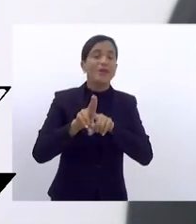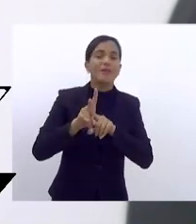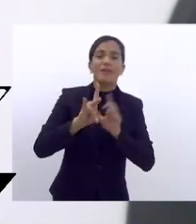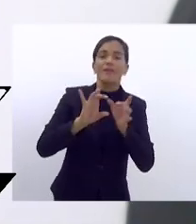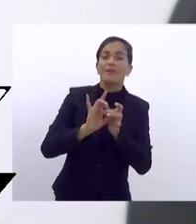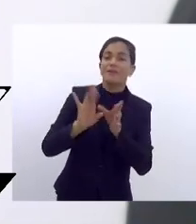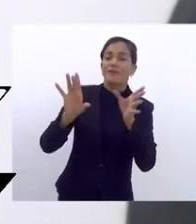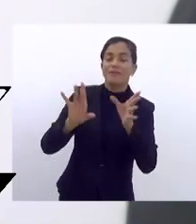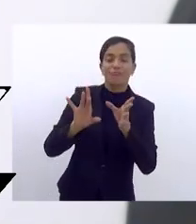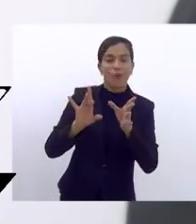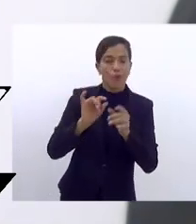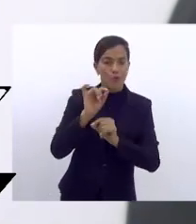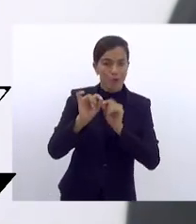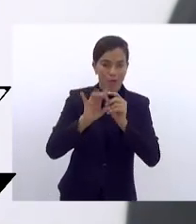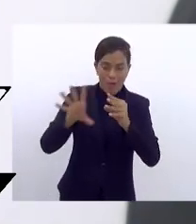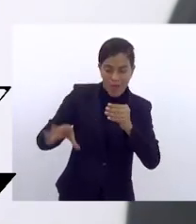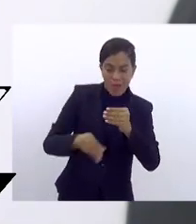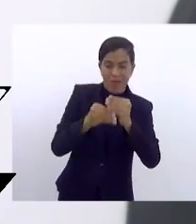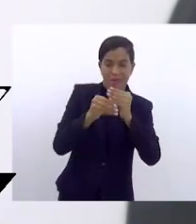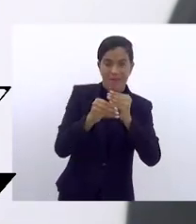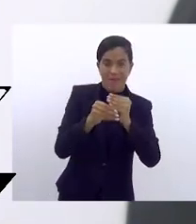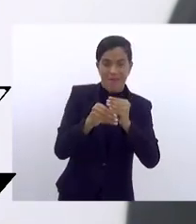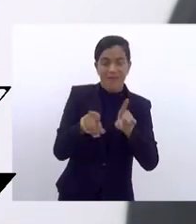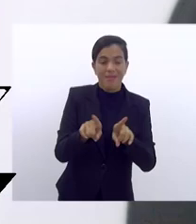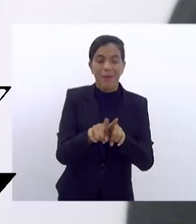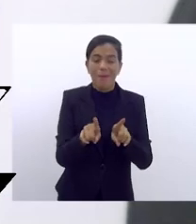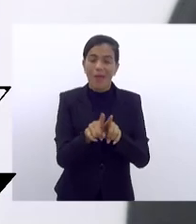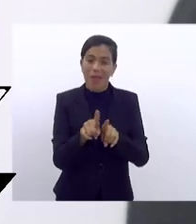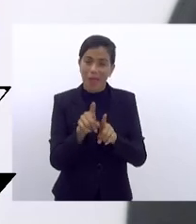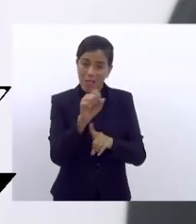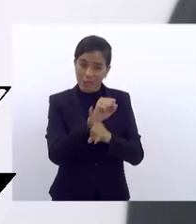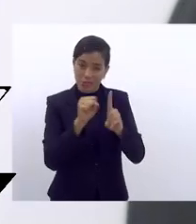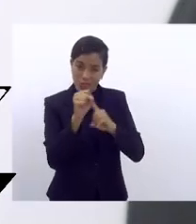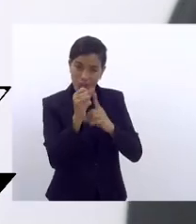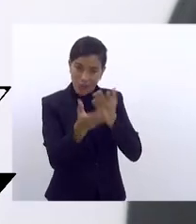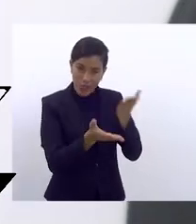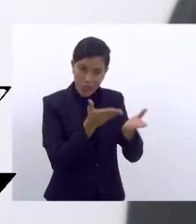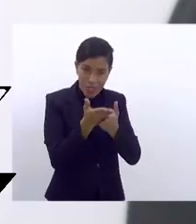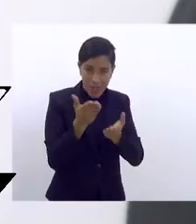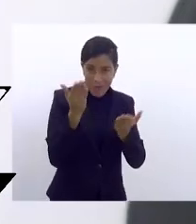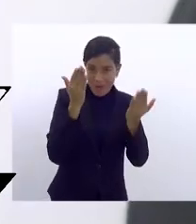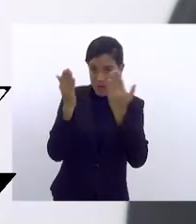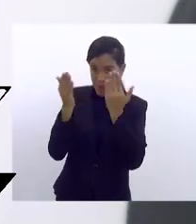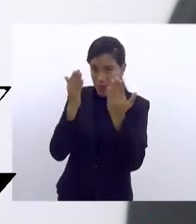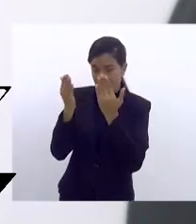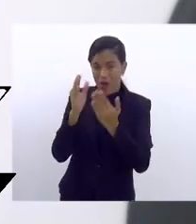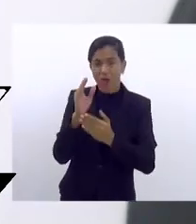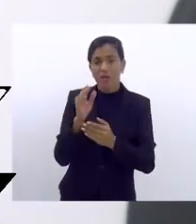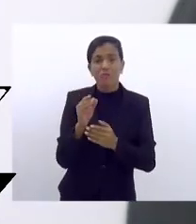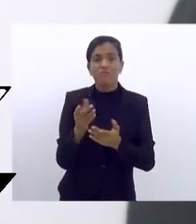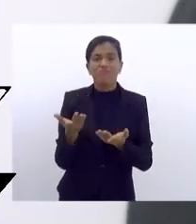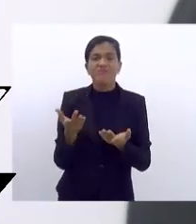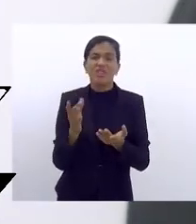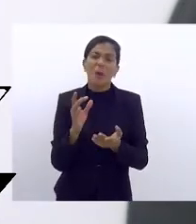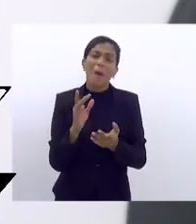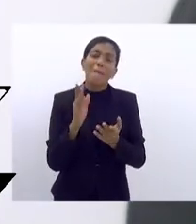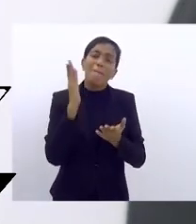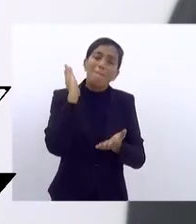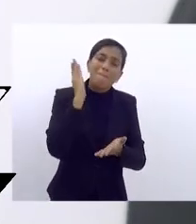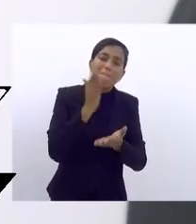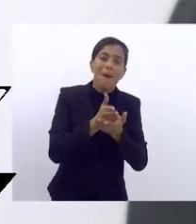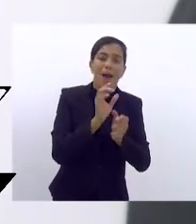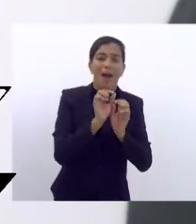amarrar um pouco isso e não permitir que assistente social e psicólogo deixe de ser uma política